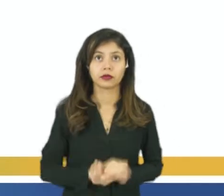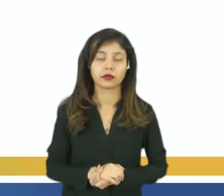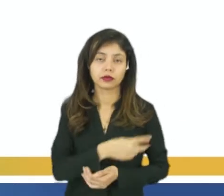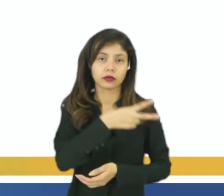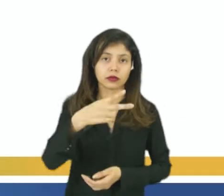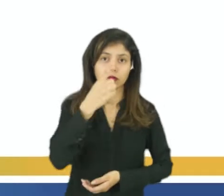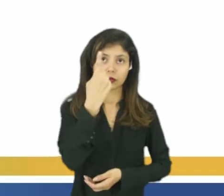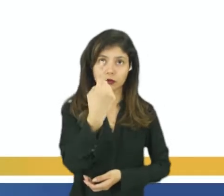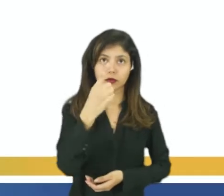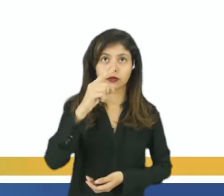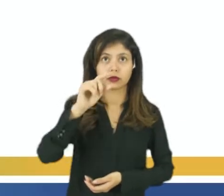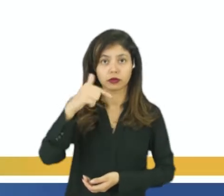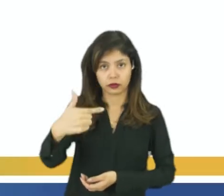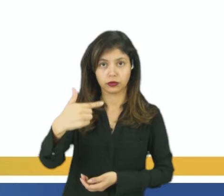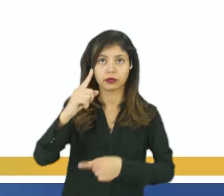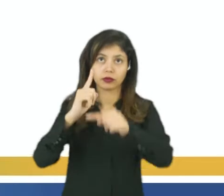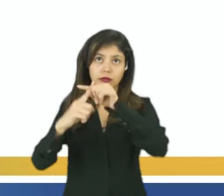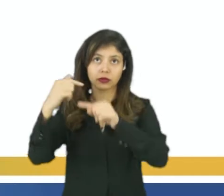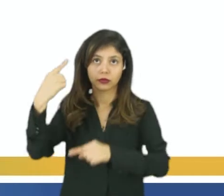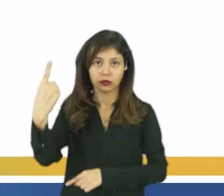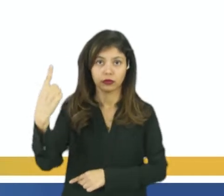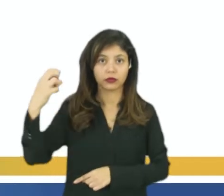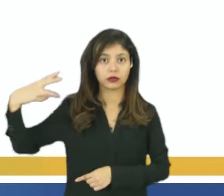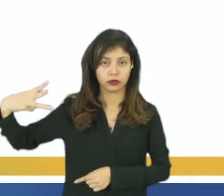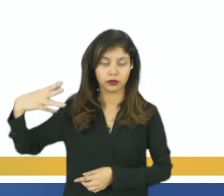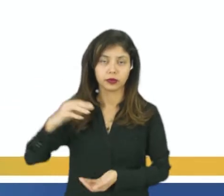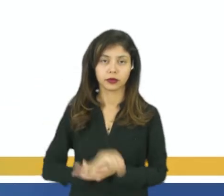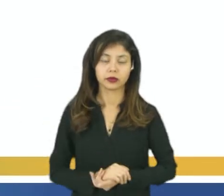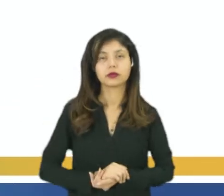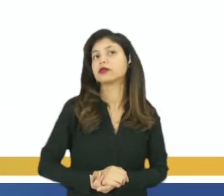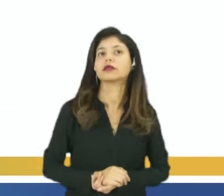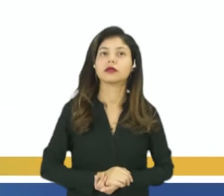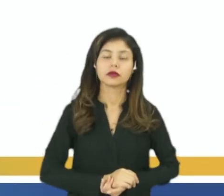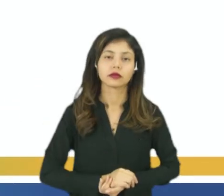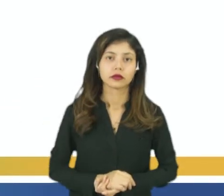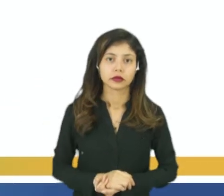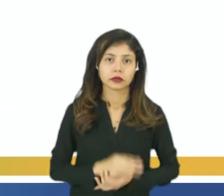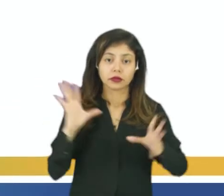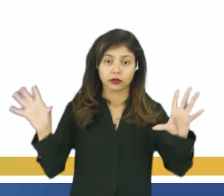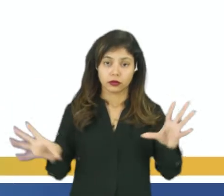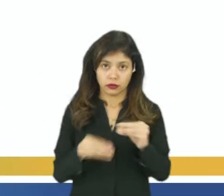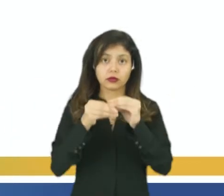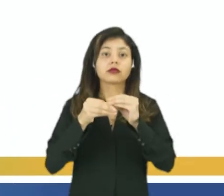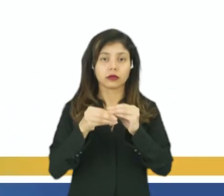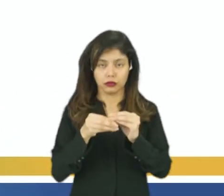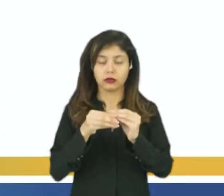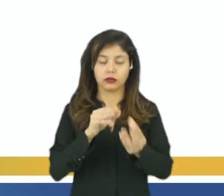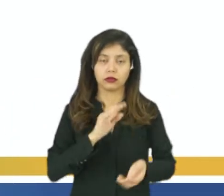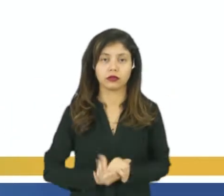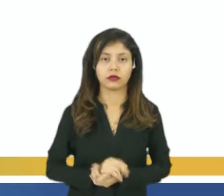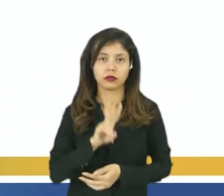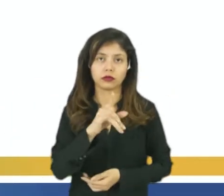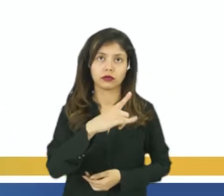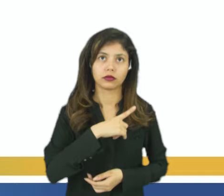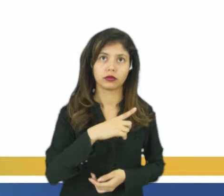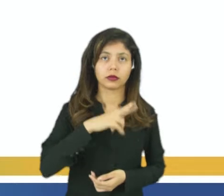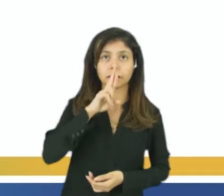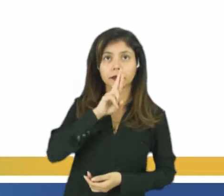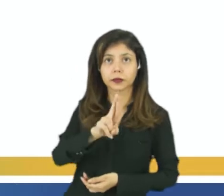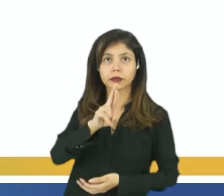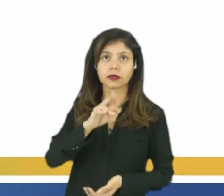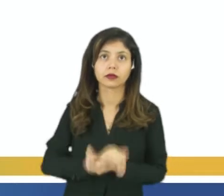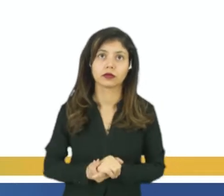ela será igual à intensidade 2 mais a intensidade 3. Então a soma dessas intensidades ela terá uma